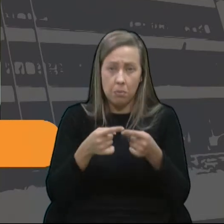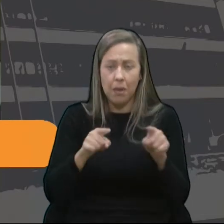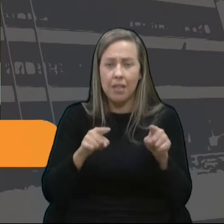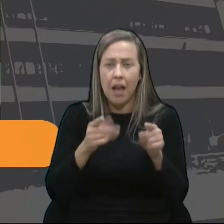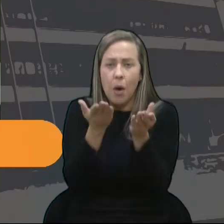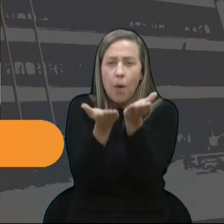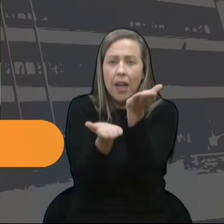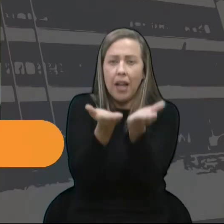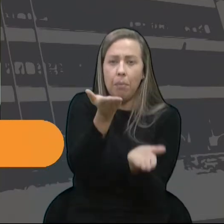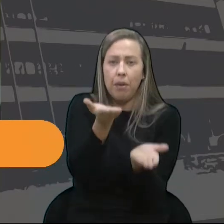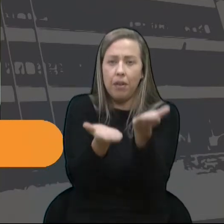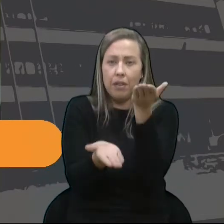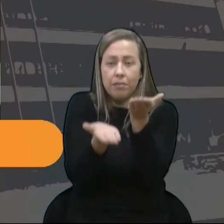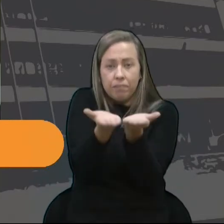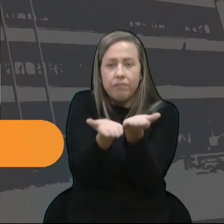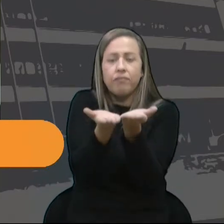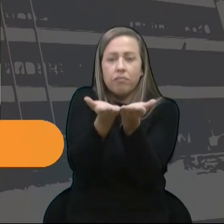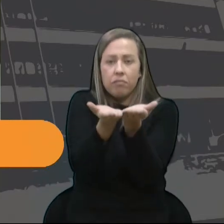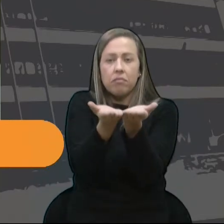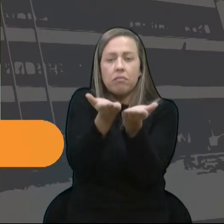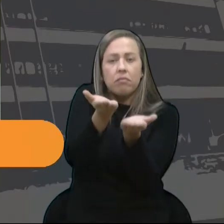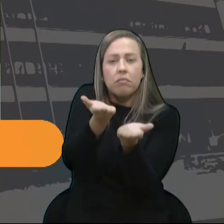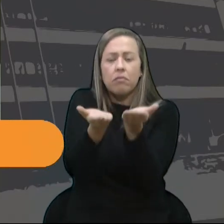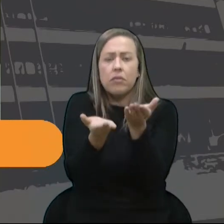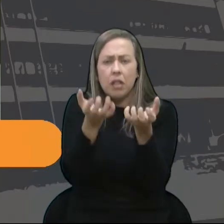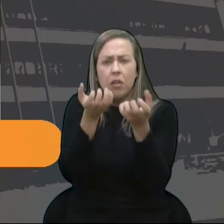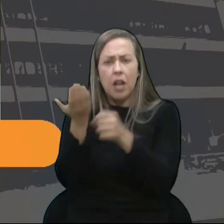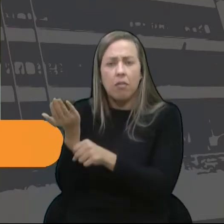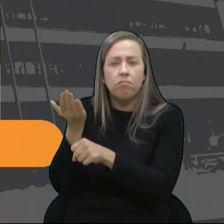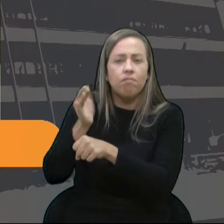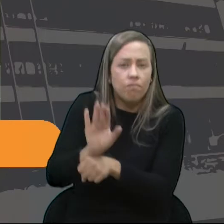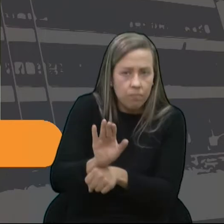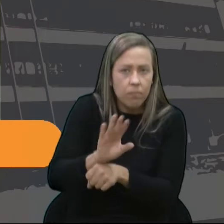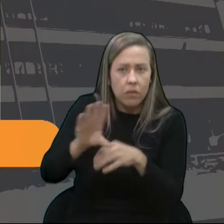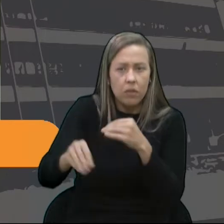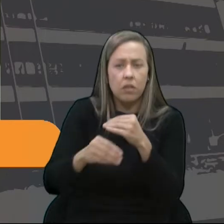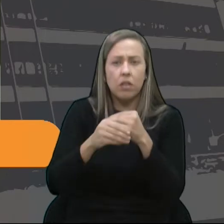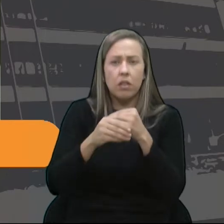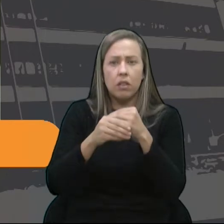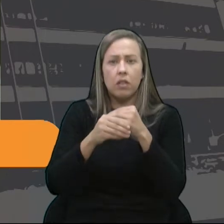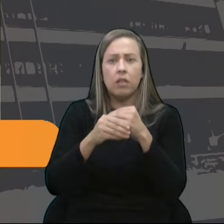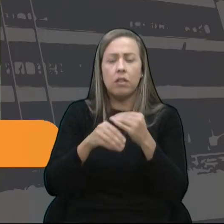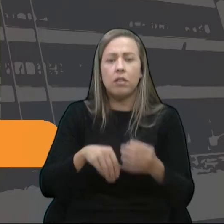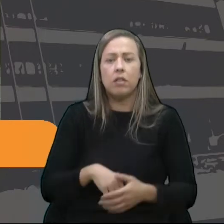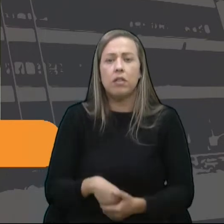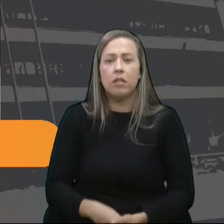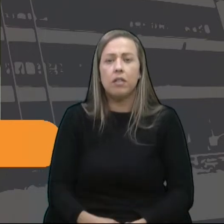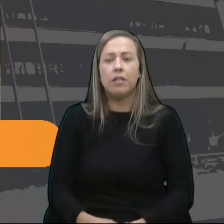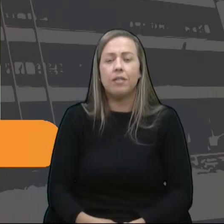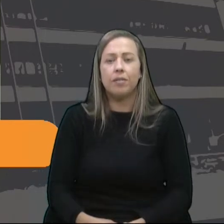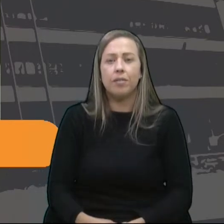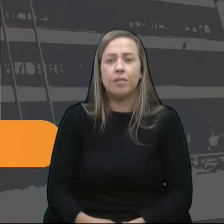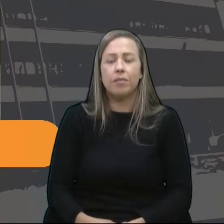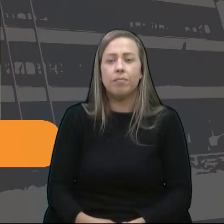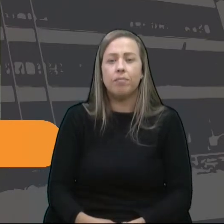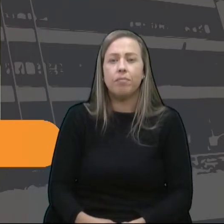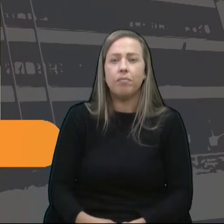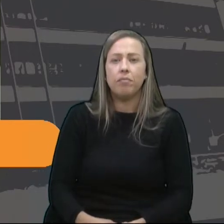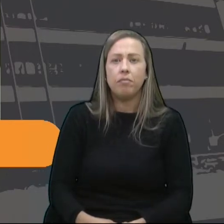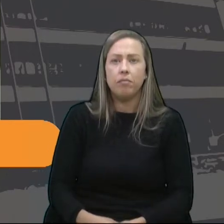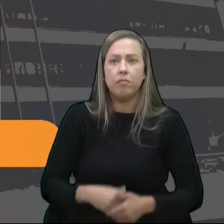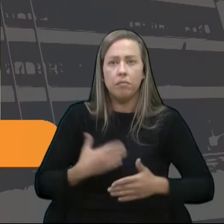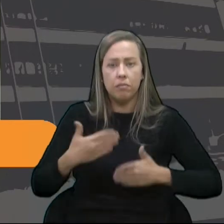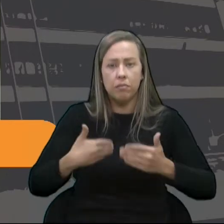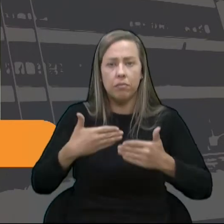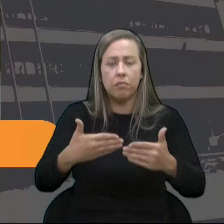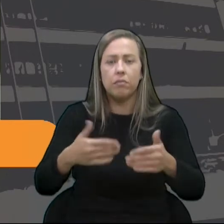equilíbrio, né? E eu queria corroborar essa posição que a Alessandra